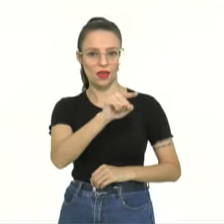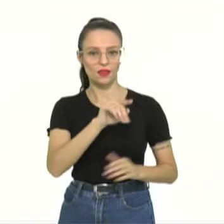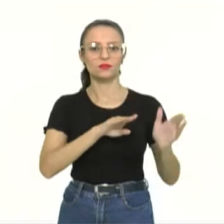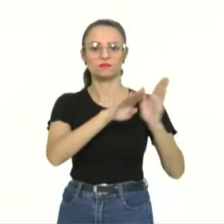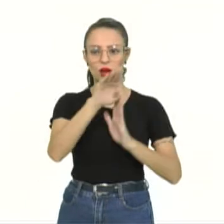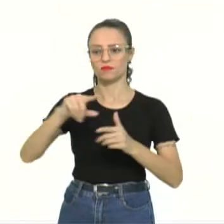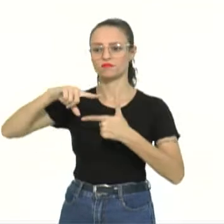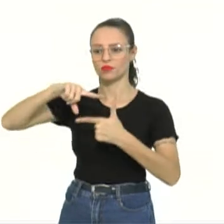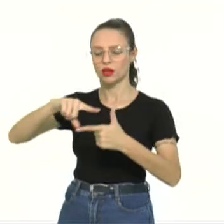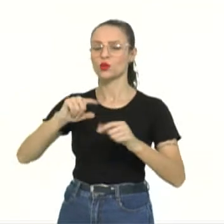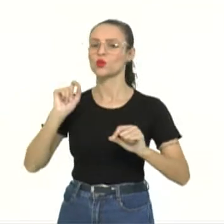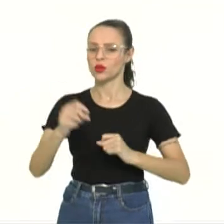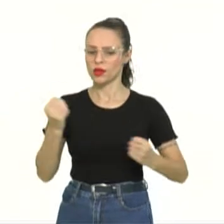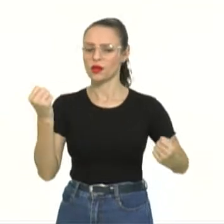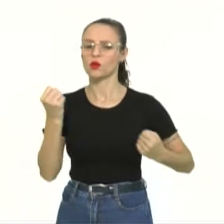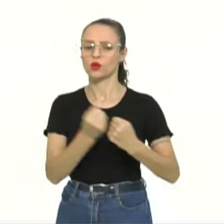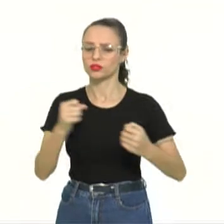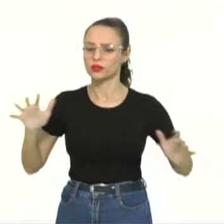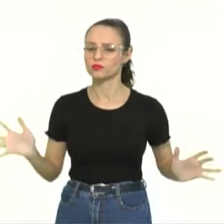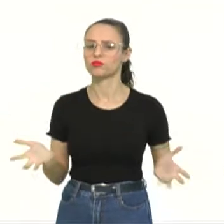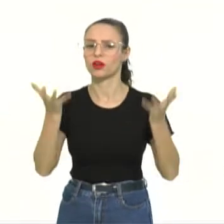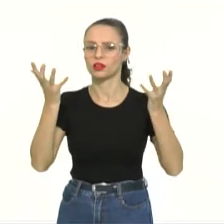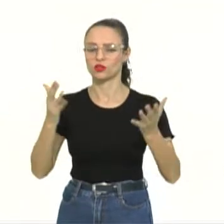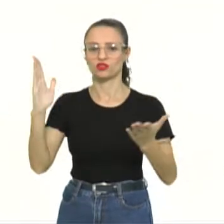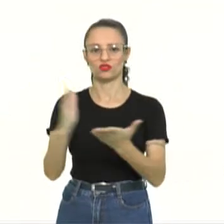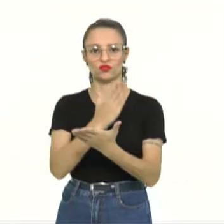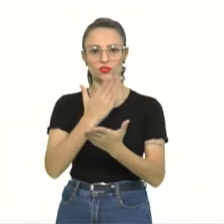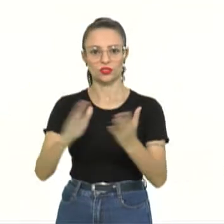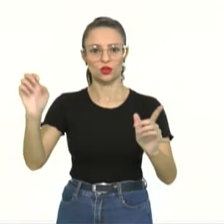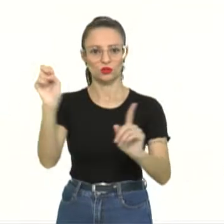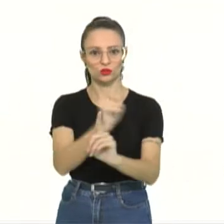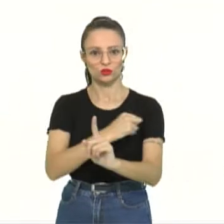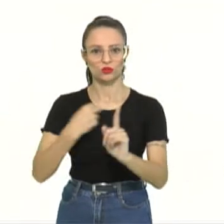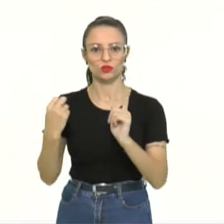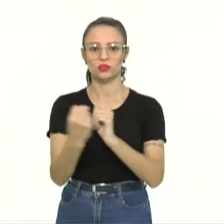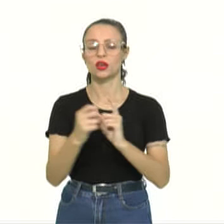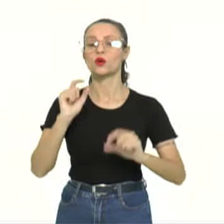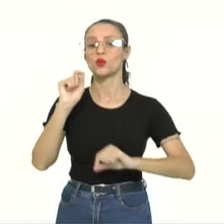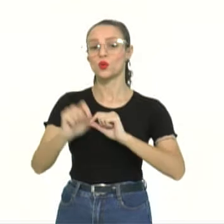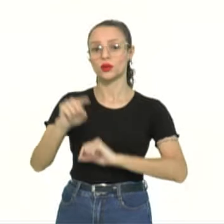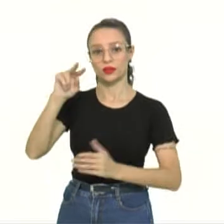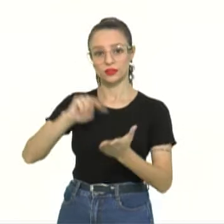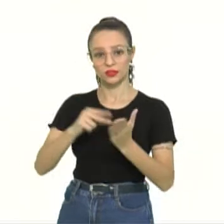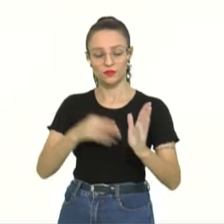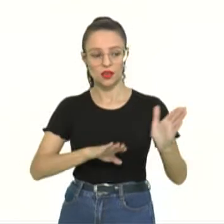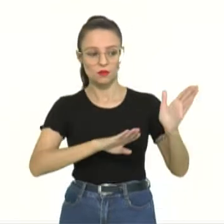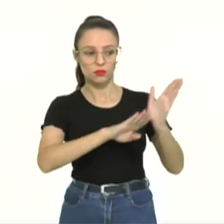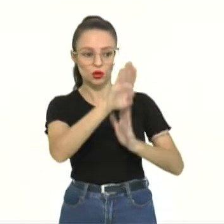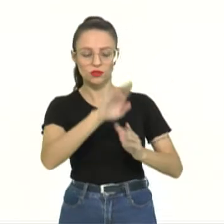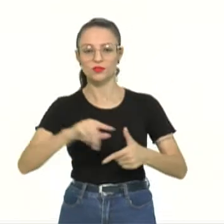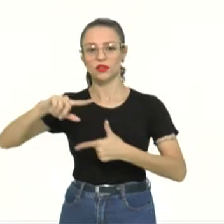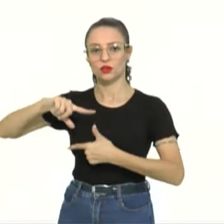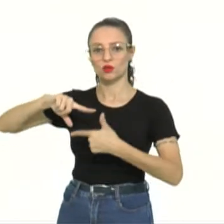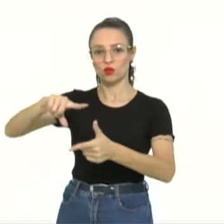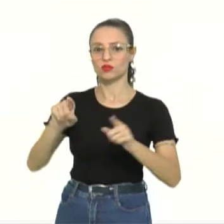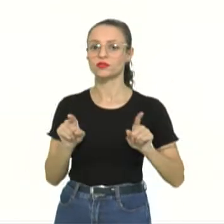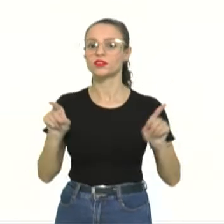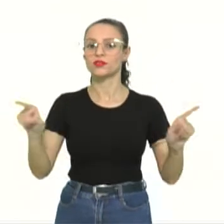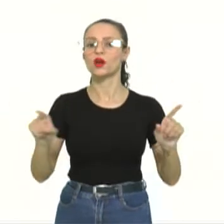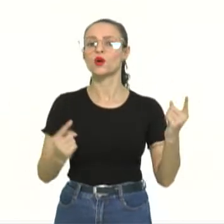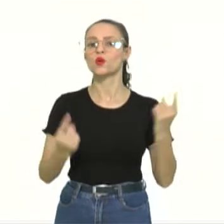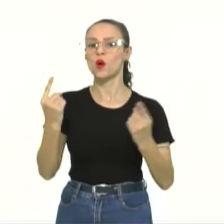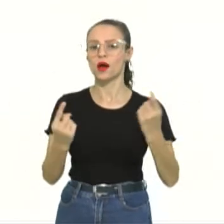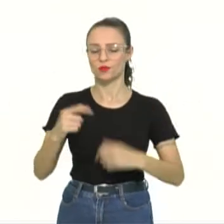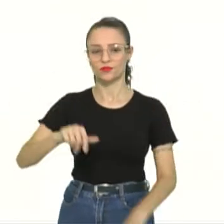pensamento que contra o contribuíram para a criação de uma divisão social em fil que era considerado Progressista e conservador